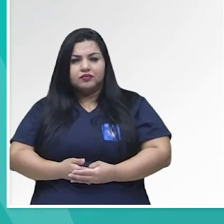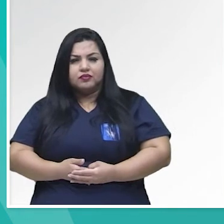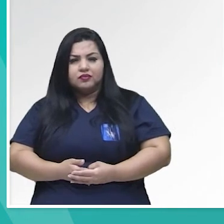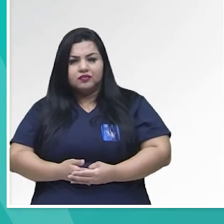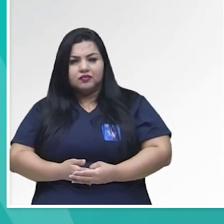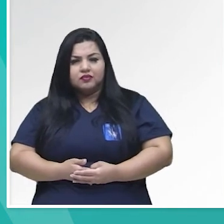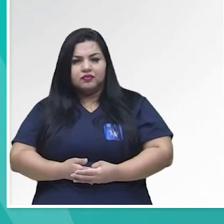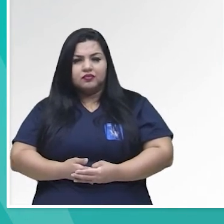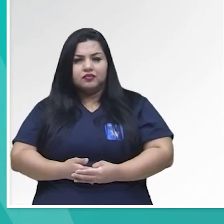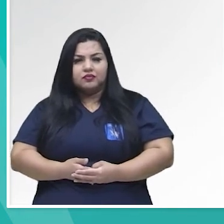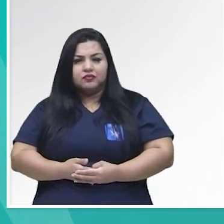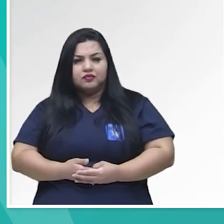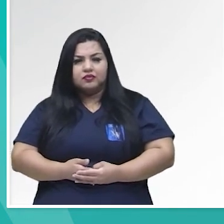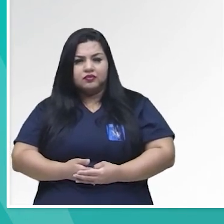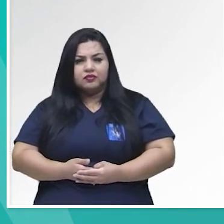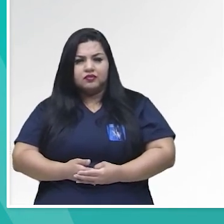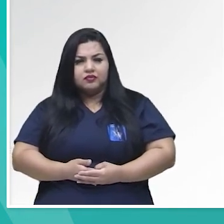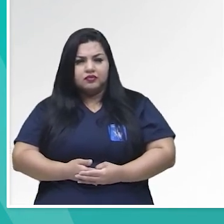Tá?